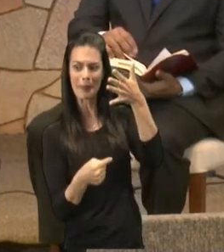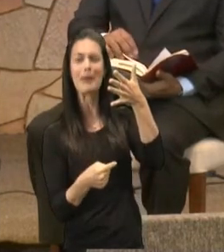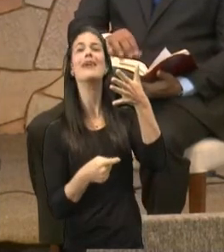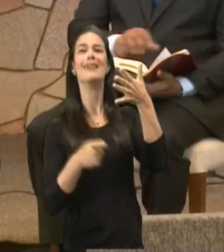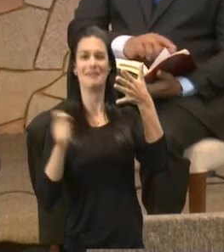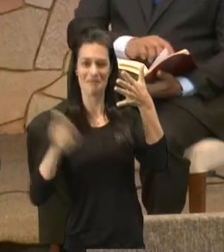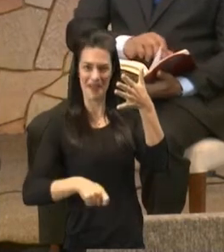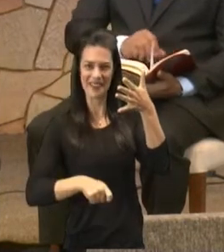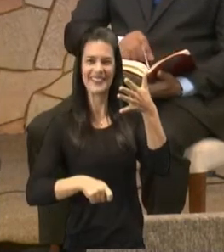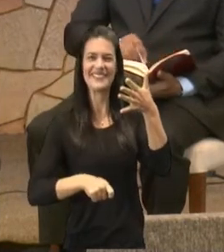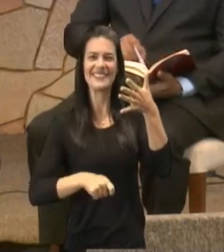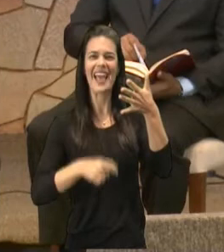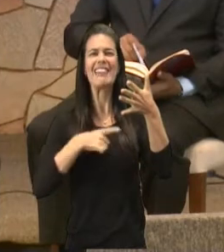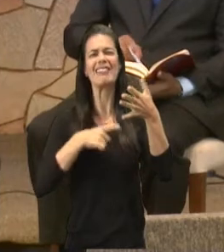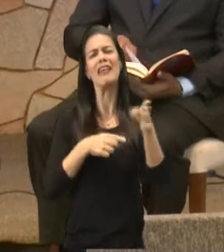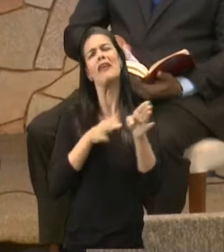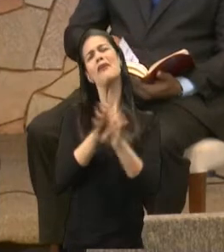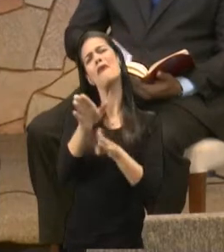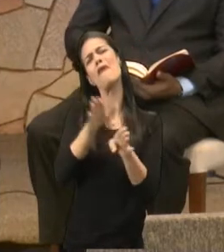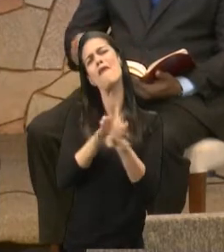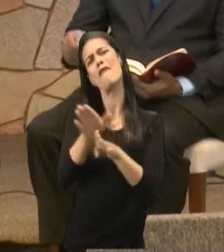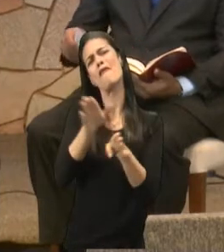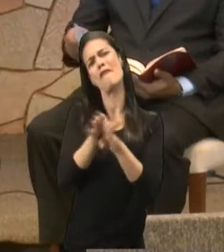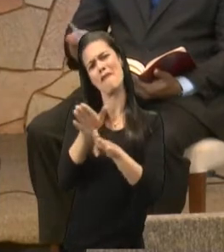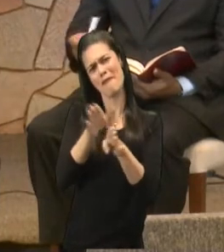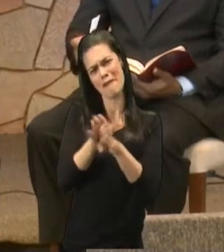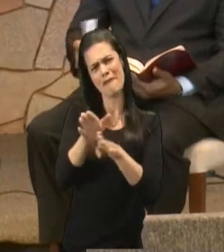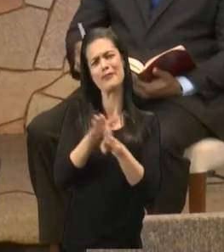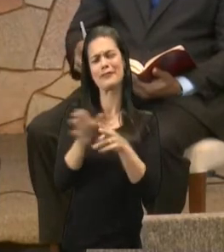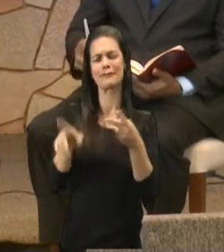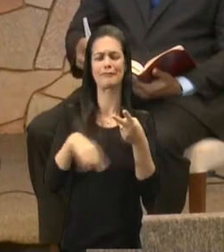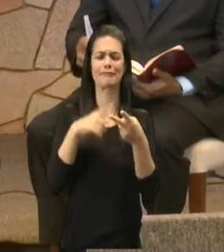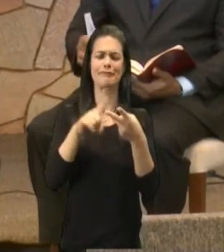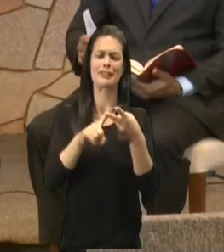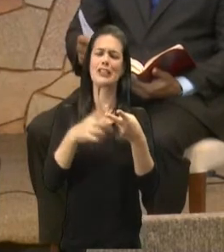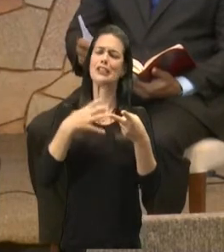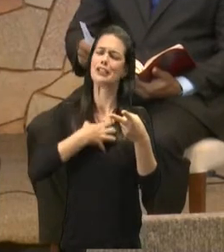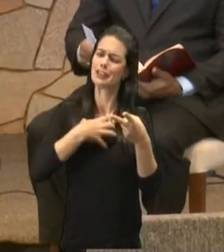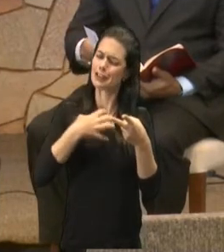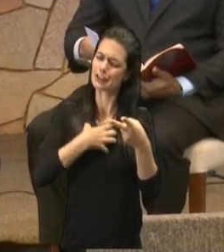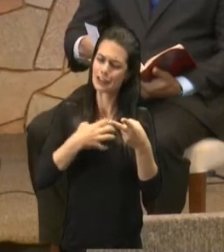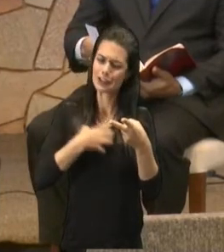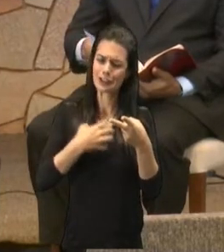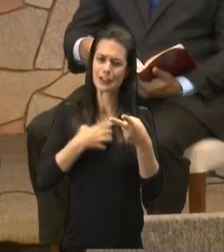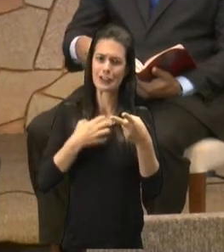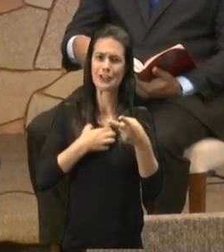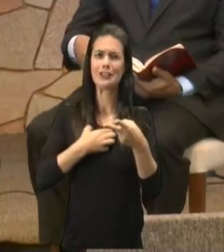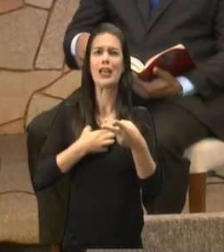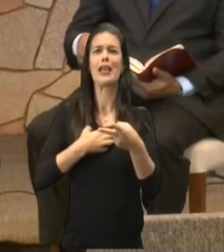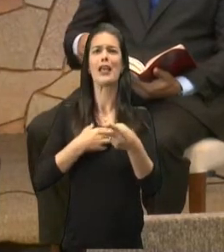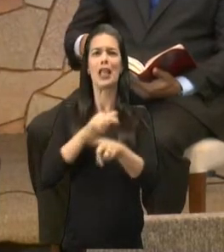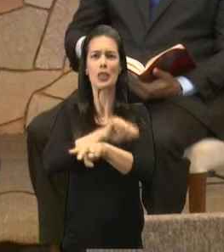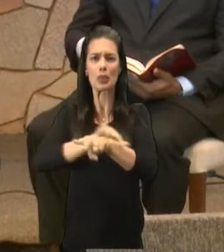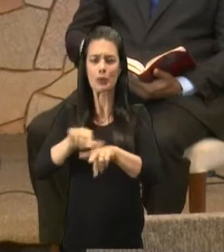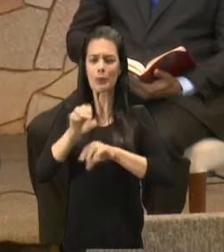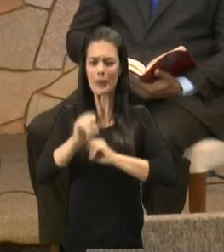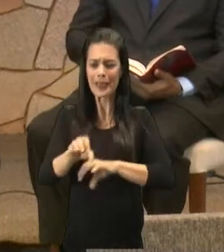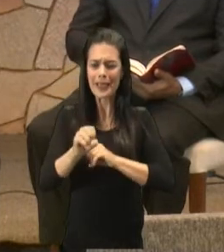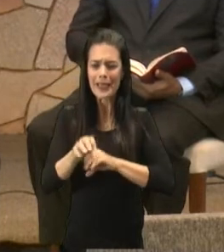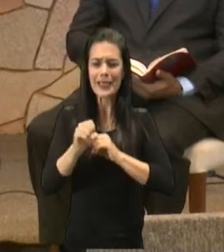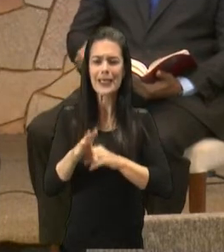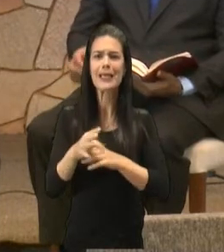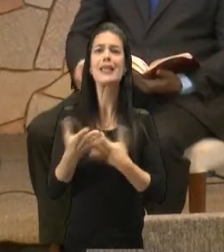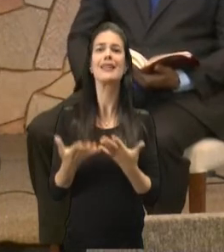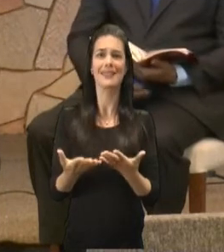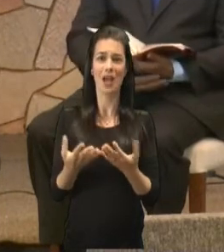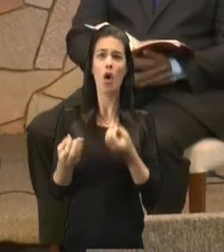Há muitos conselhos, inúmeras maneiras daquilo que podemos fazer para